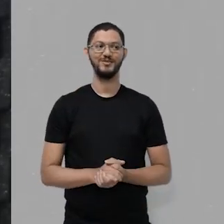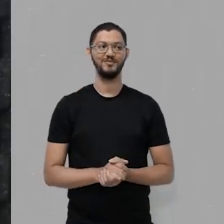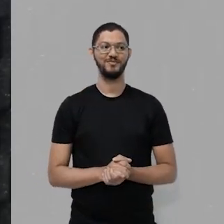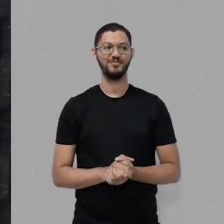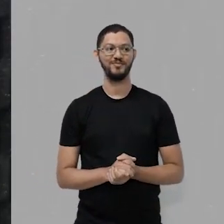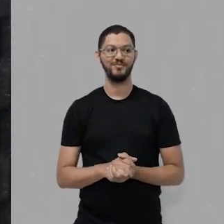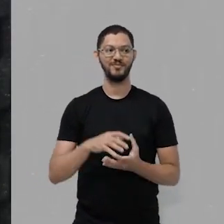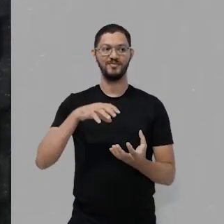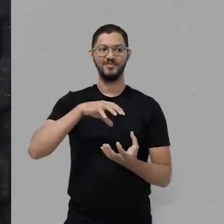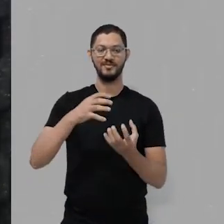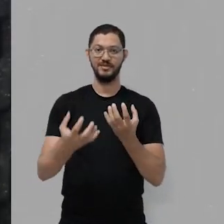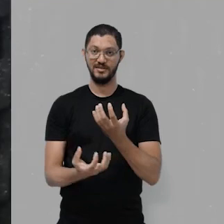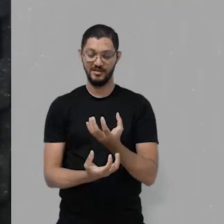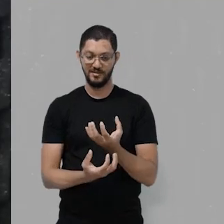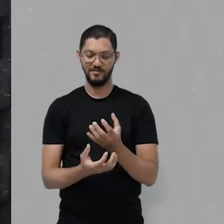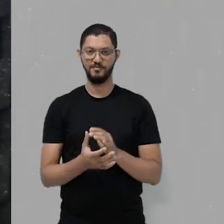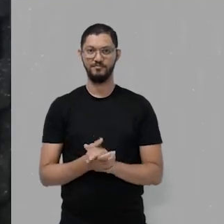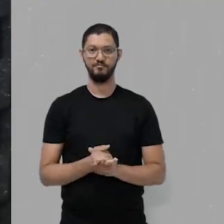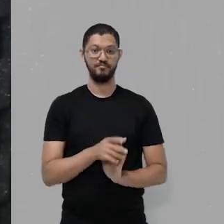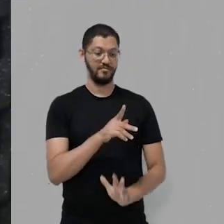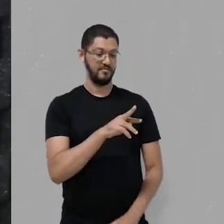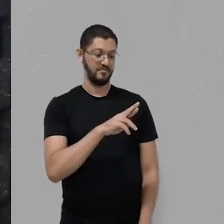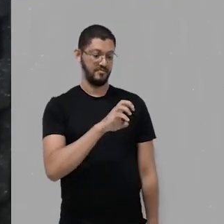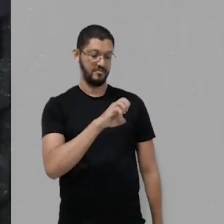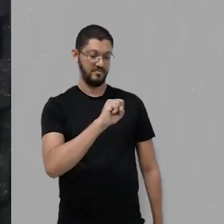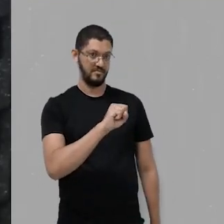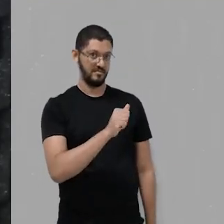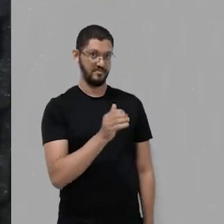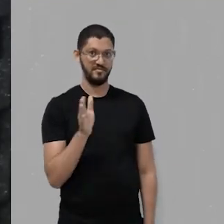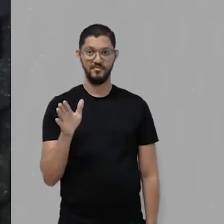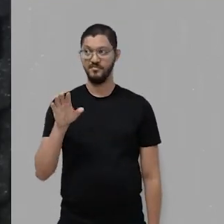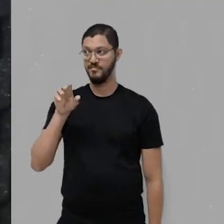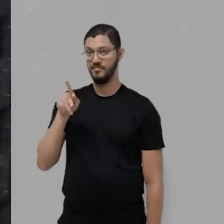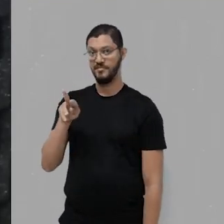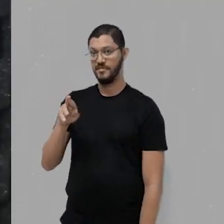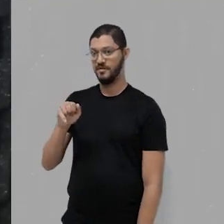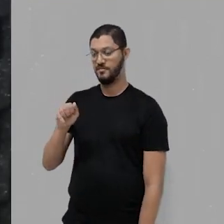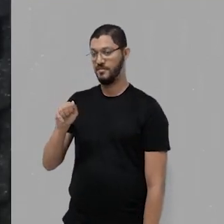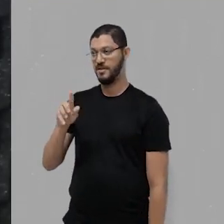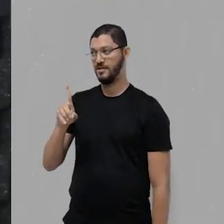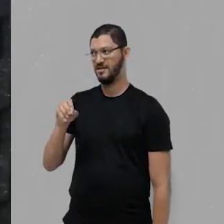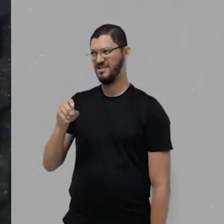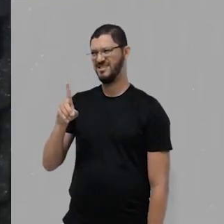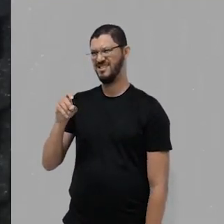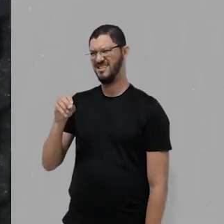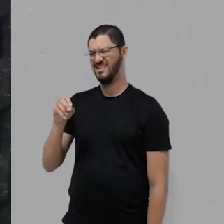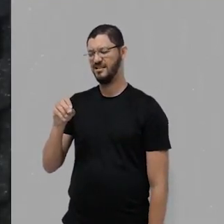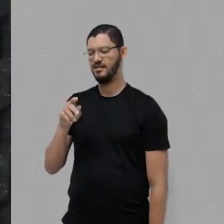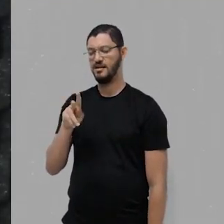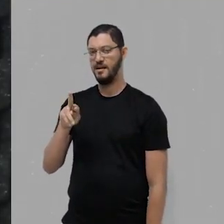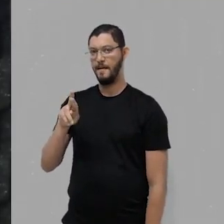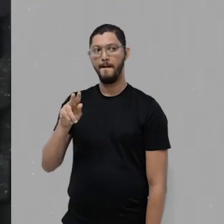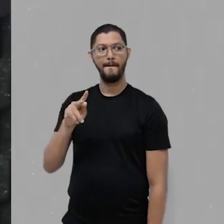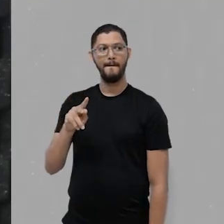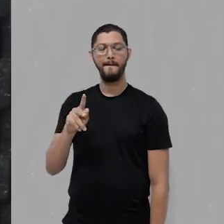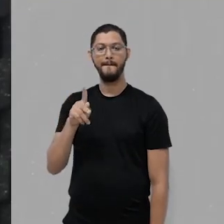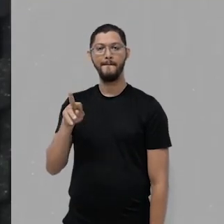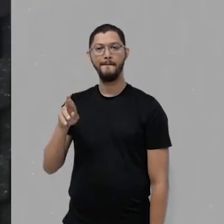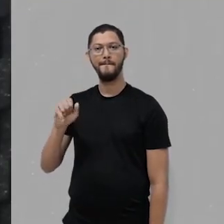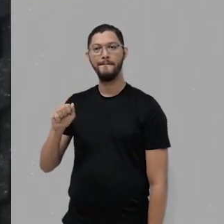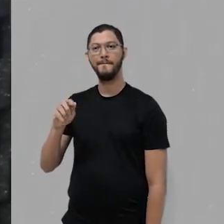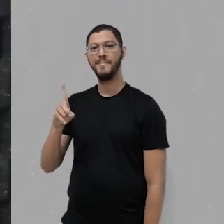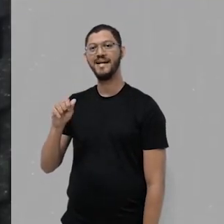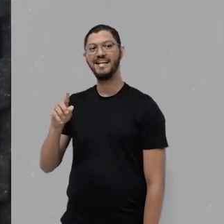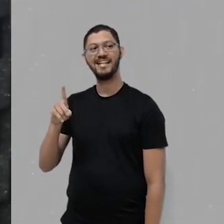entre a presa e o predador, né? A regulação que há entre as populações de lynxes e lebres, da